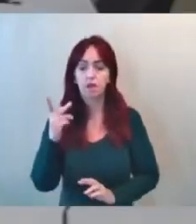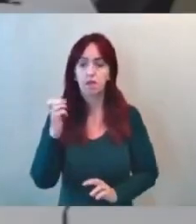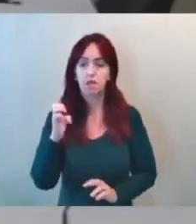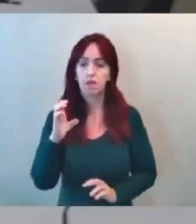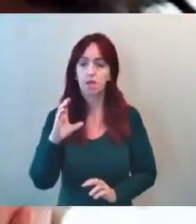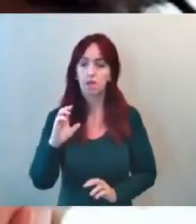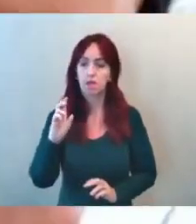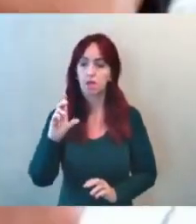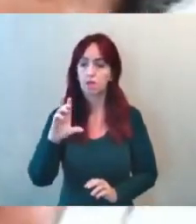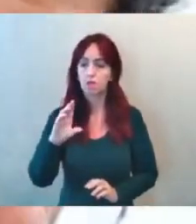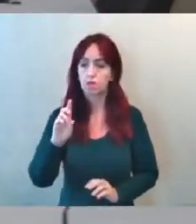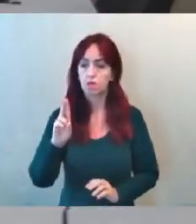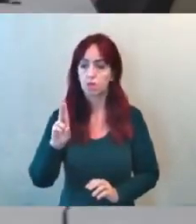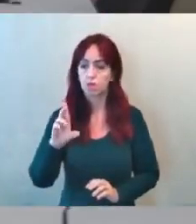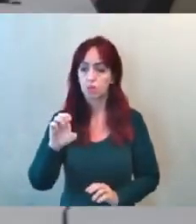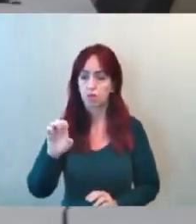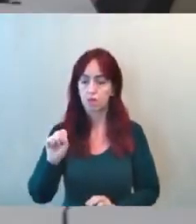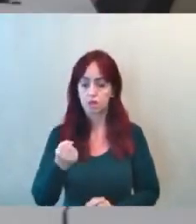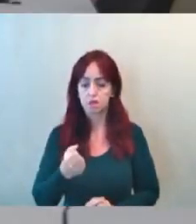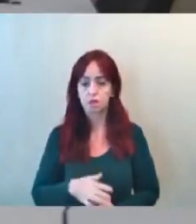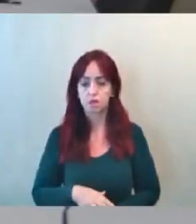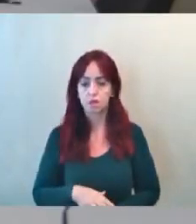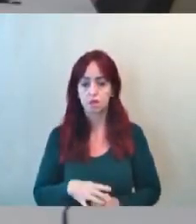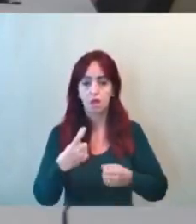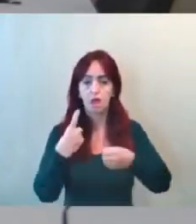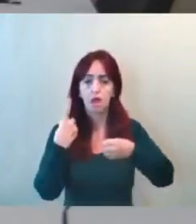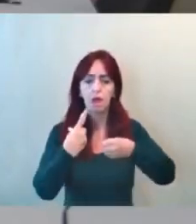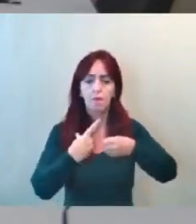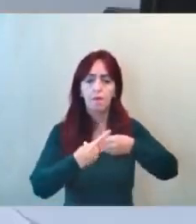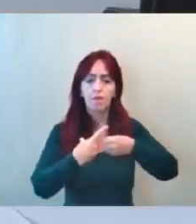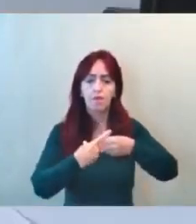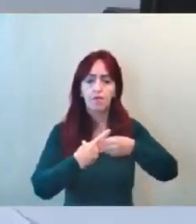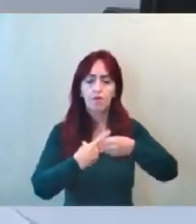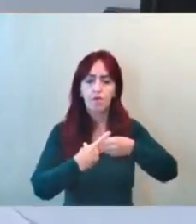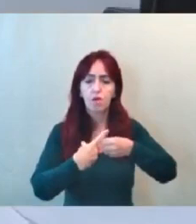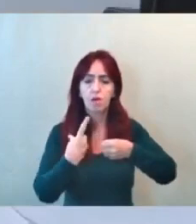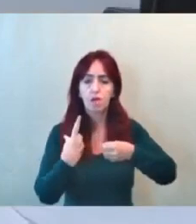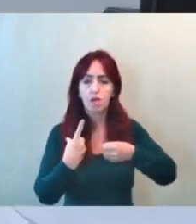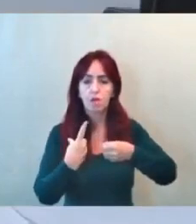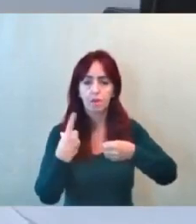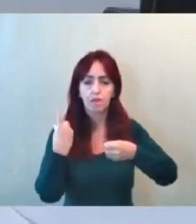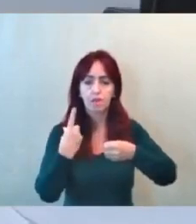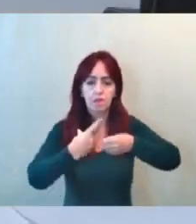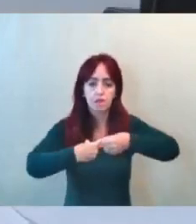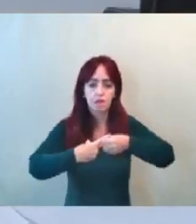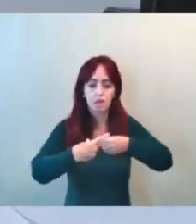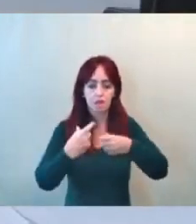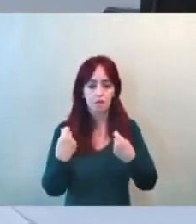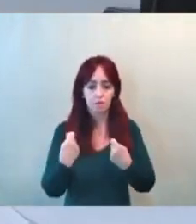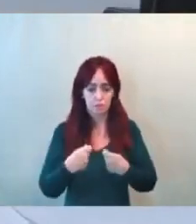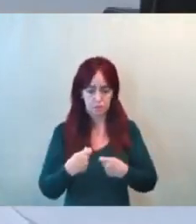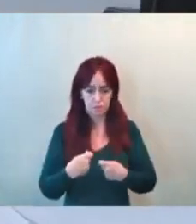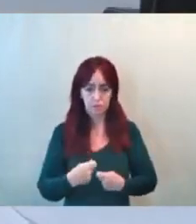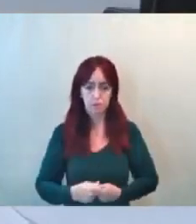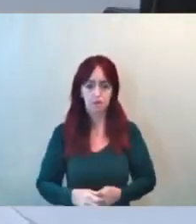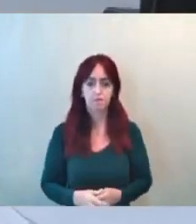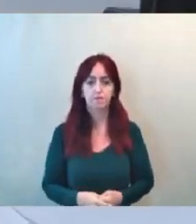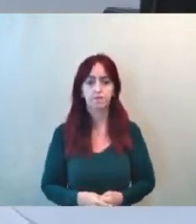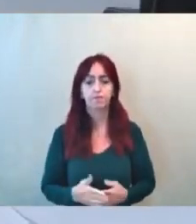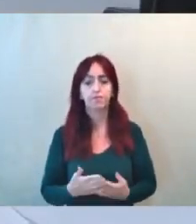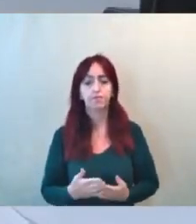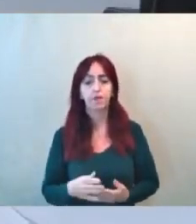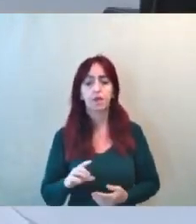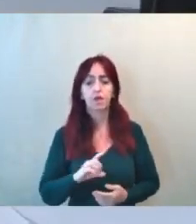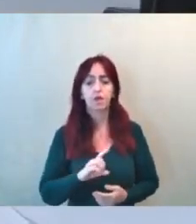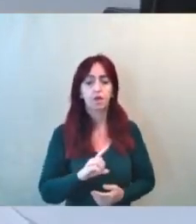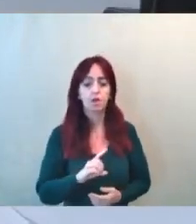ligado. Se o senhor puder desligar, por gentileza. Mais 5 perguntas aqui. No dia 5 e no dia